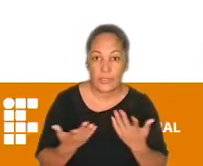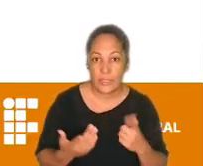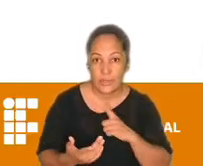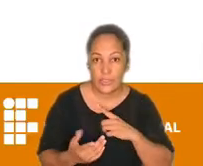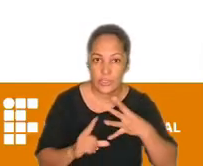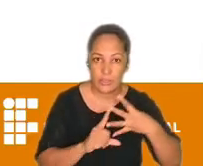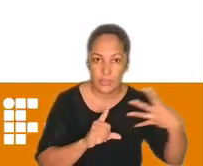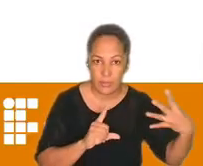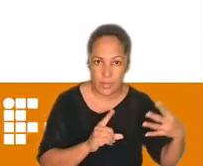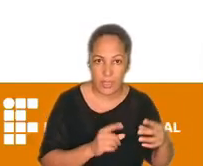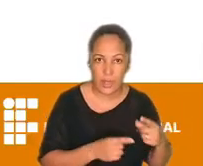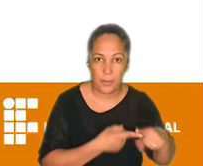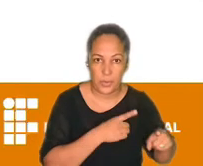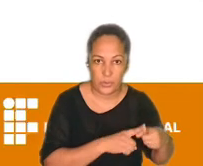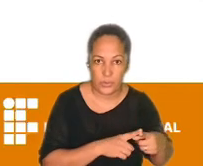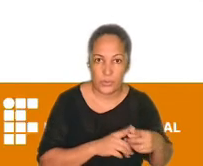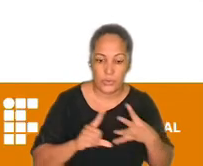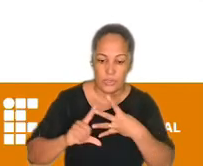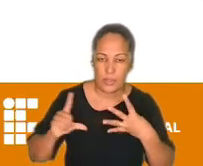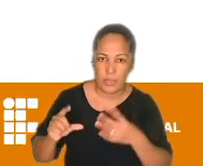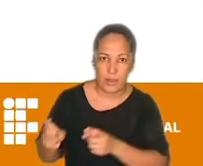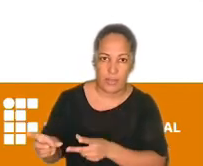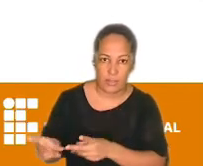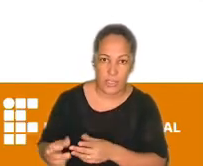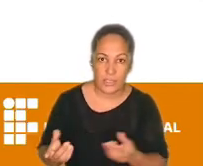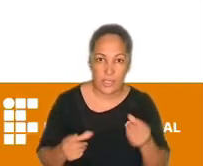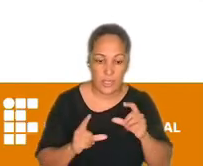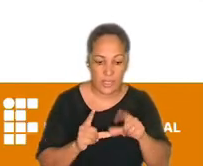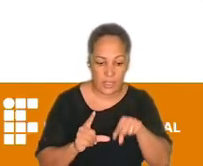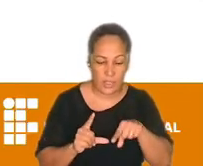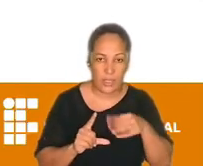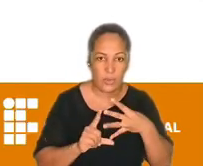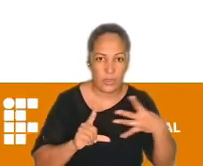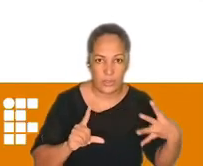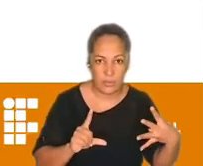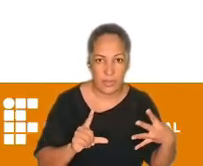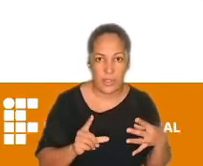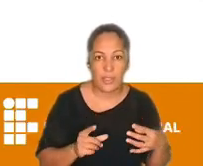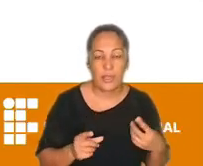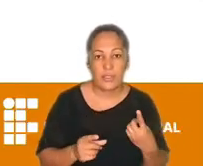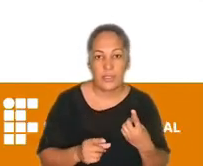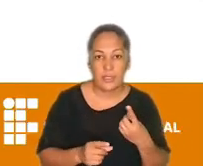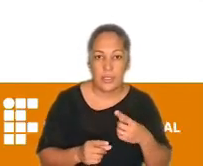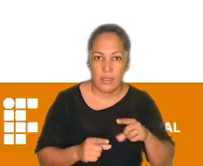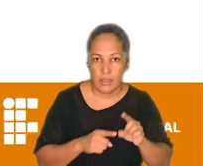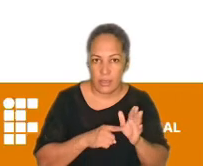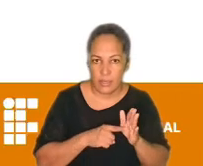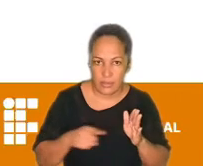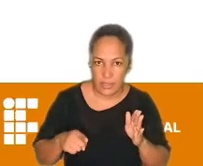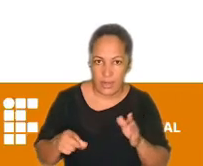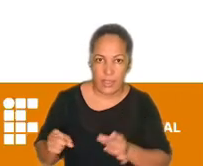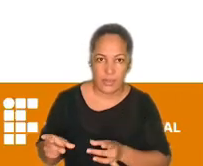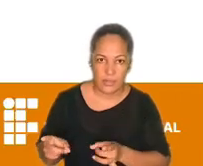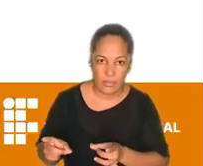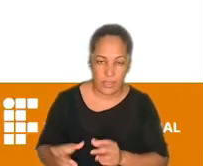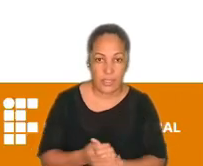venda, e eu criei a tabela produto underline venda. Então, produto underline venda, né, é uma junção do nome da tabela